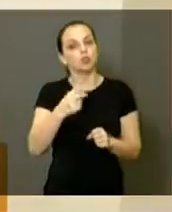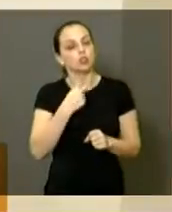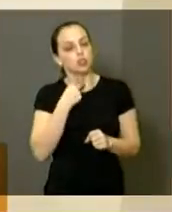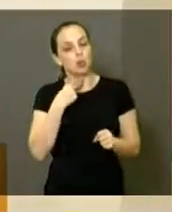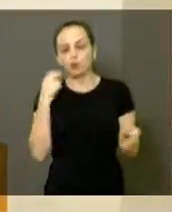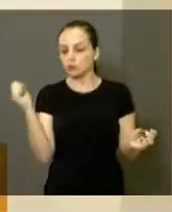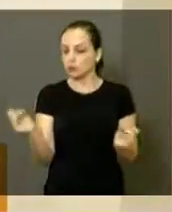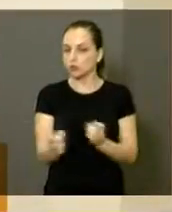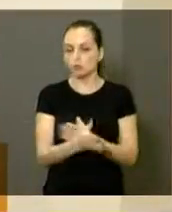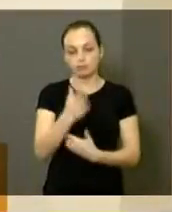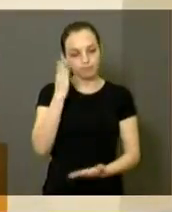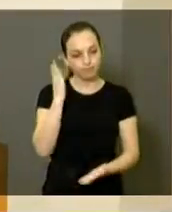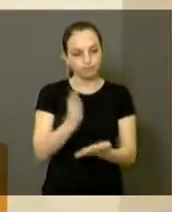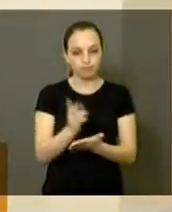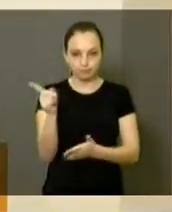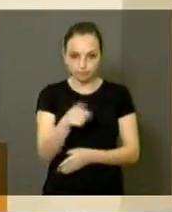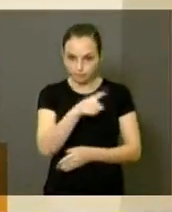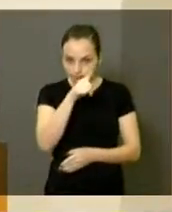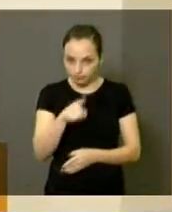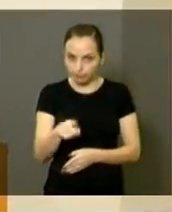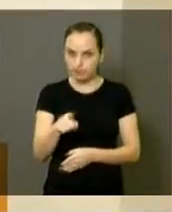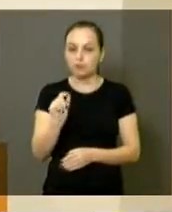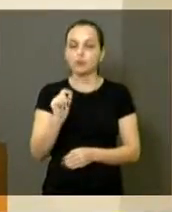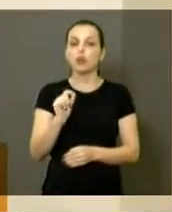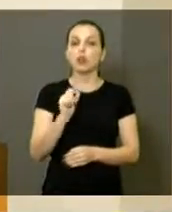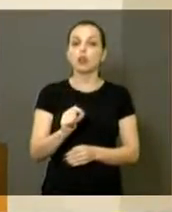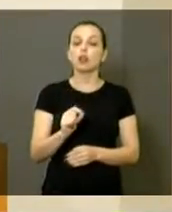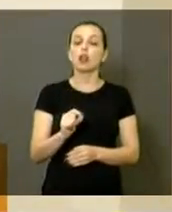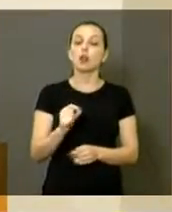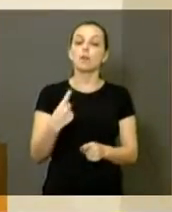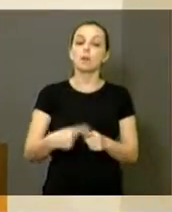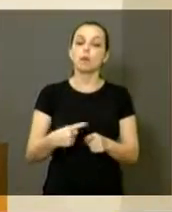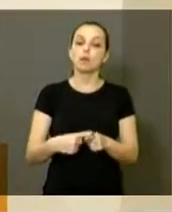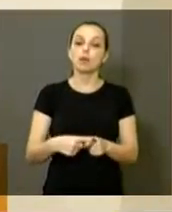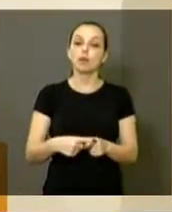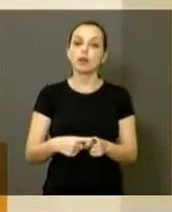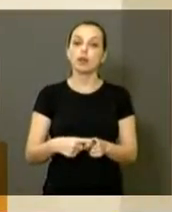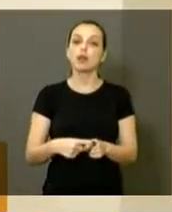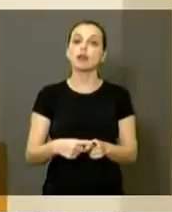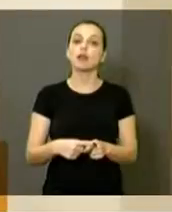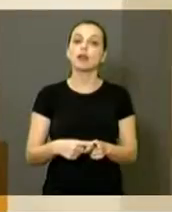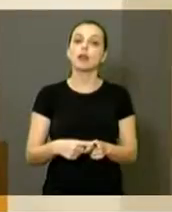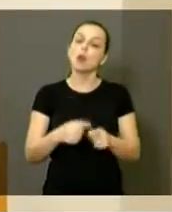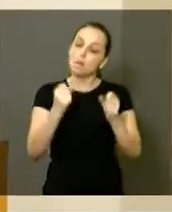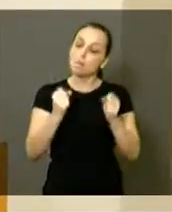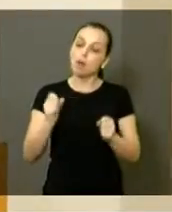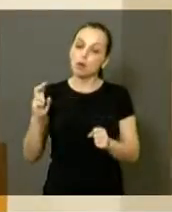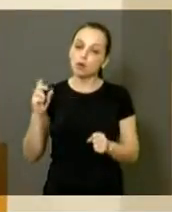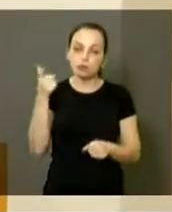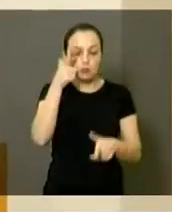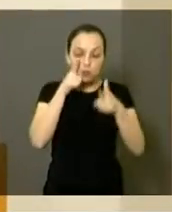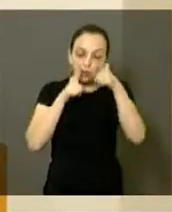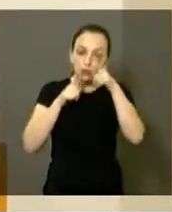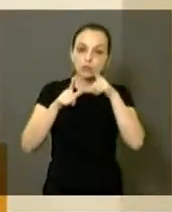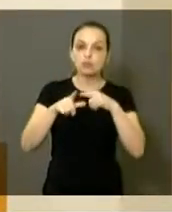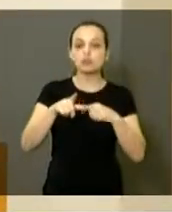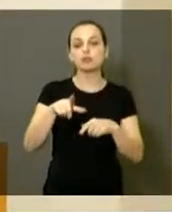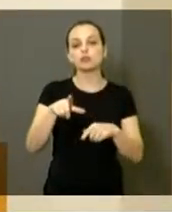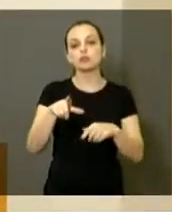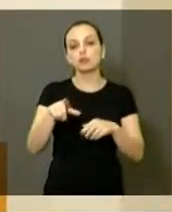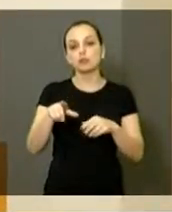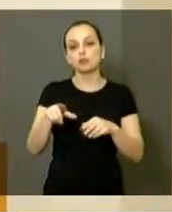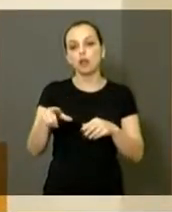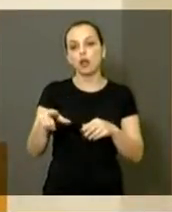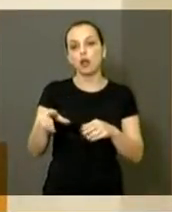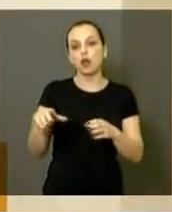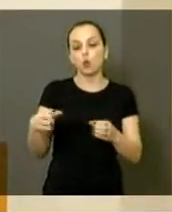B. Lembrando que ele tem grandes chances de conquistar a Série B e aí, por méritos, conseguir o